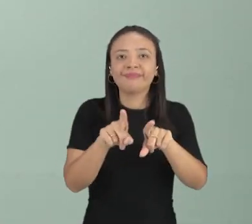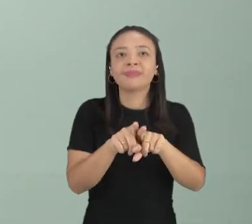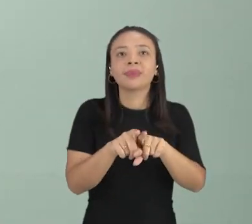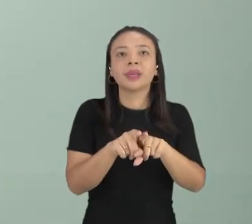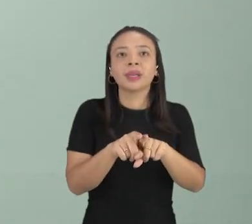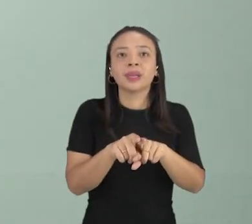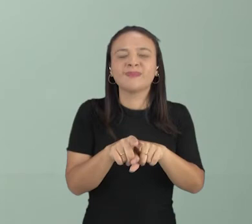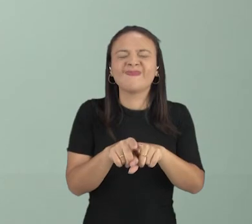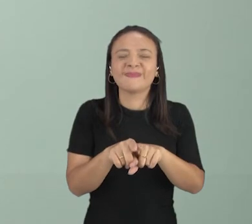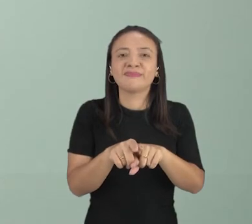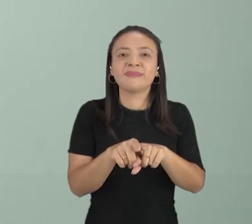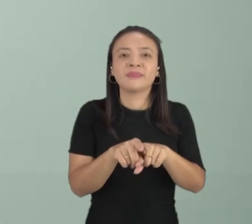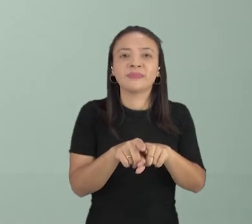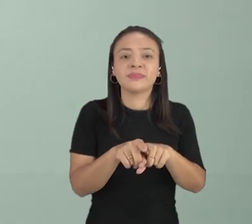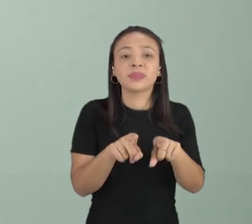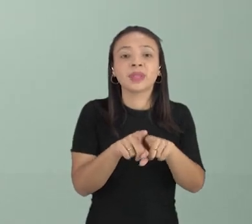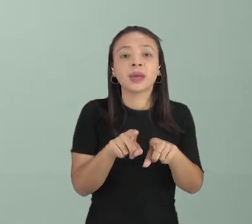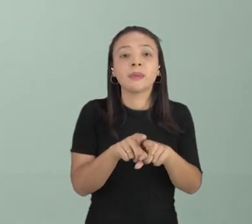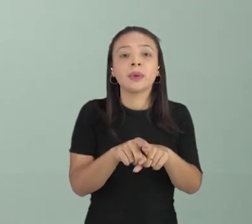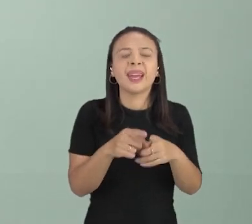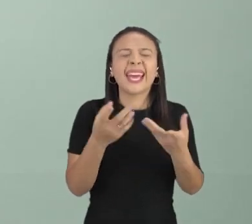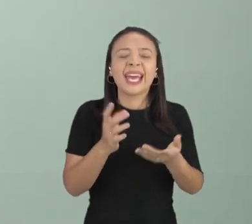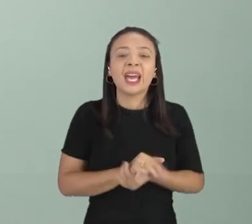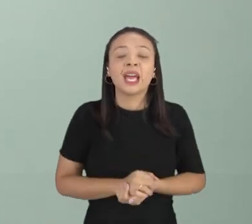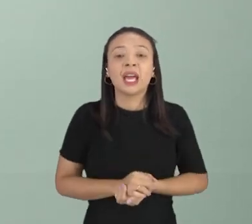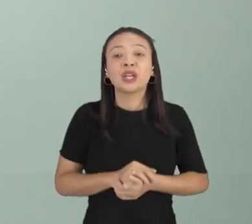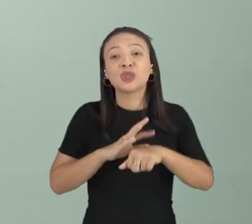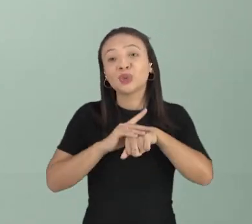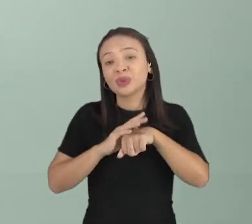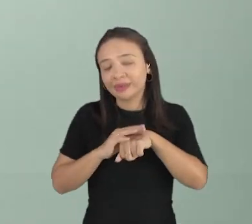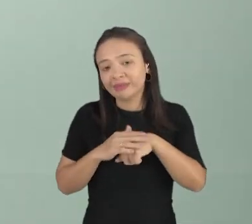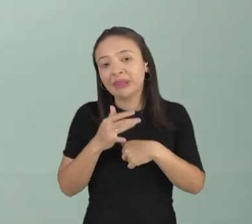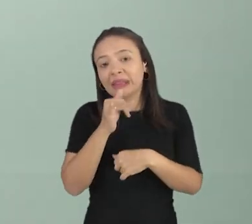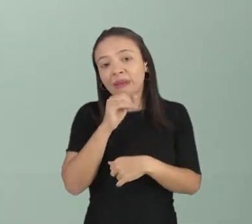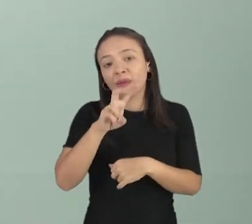inserção proposital de doenças, né, como a varíola, né, então,